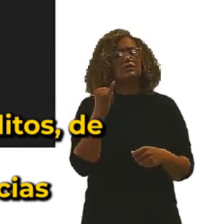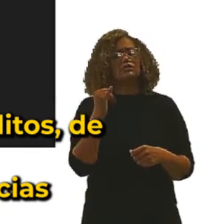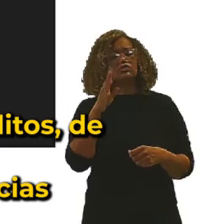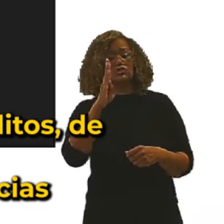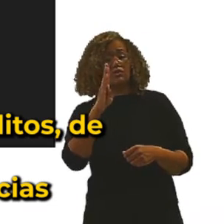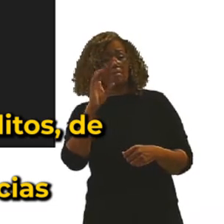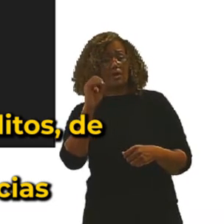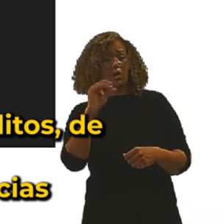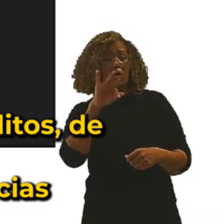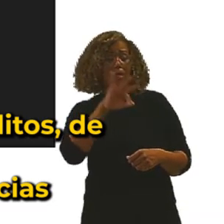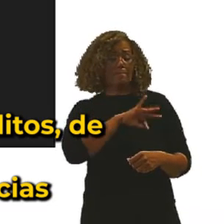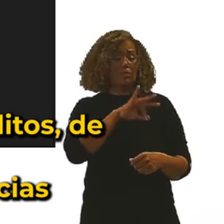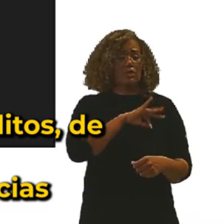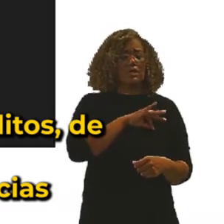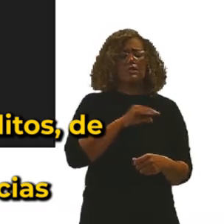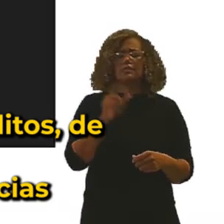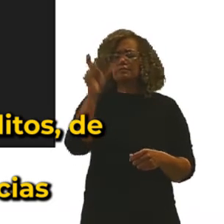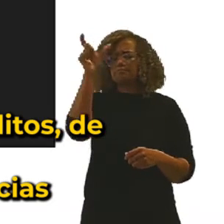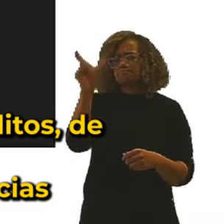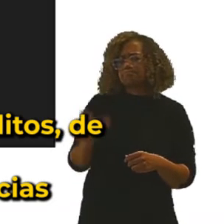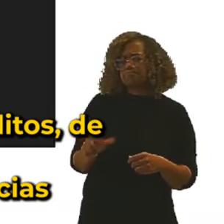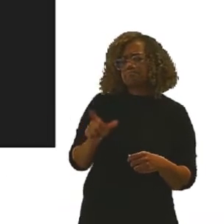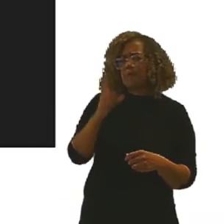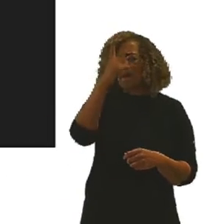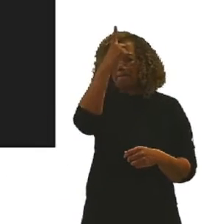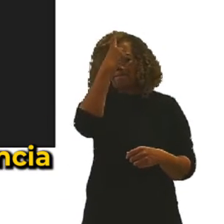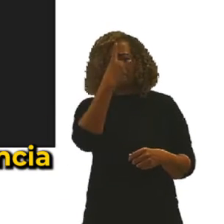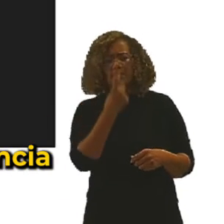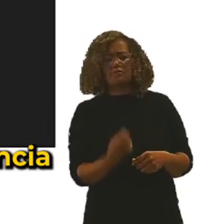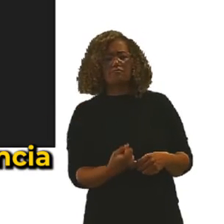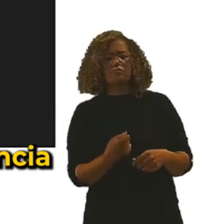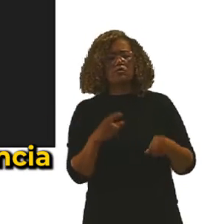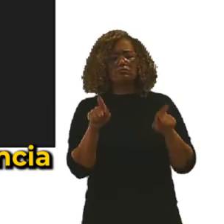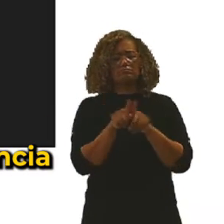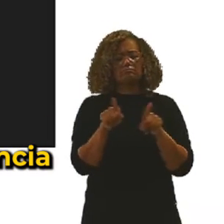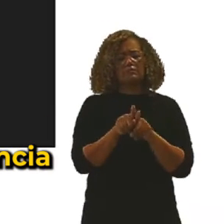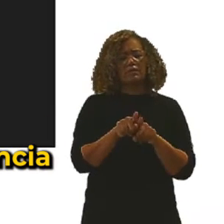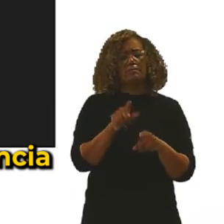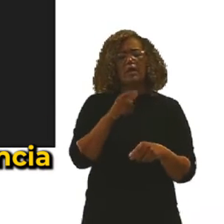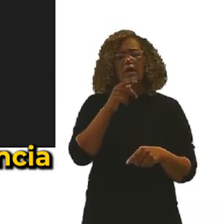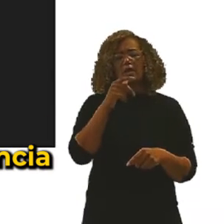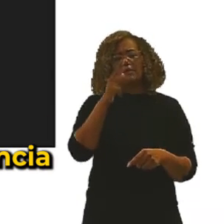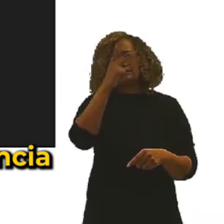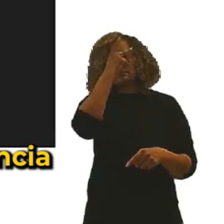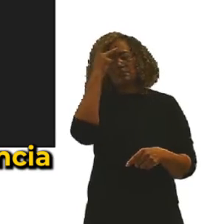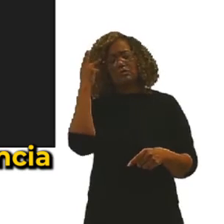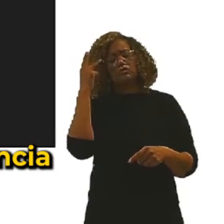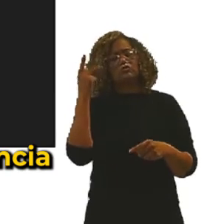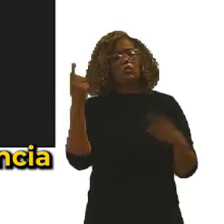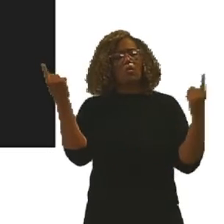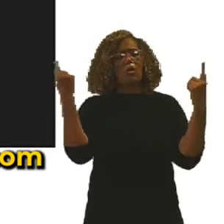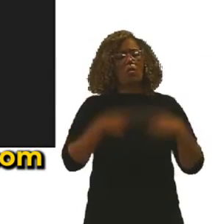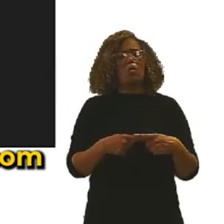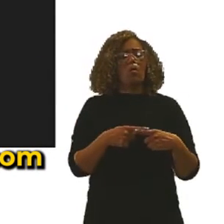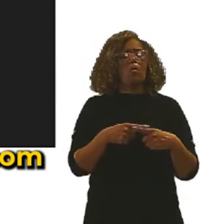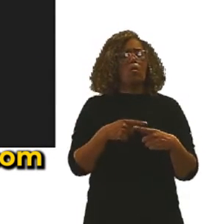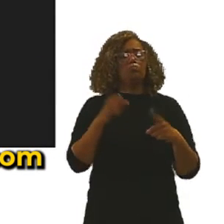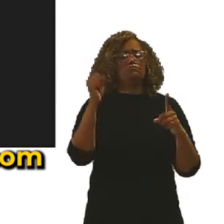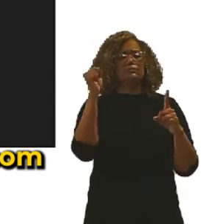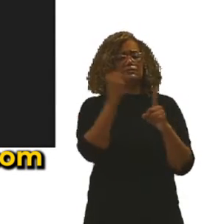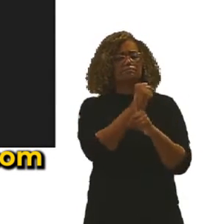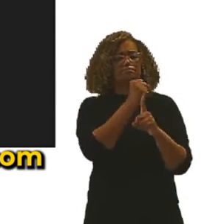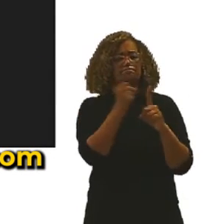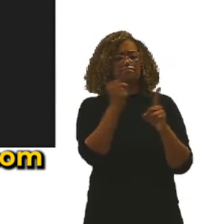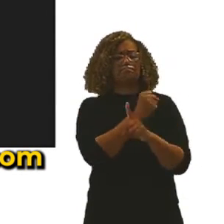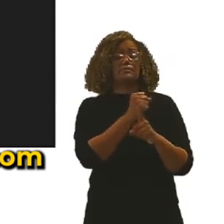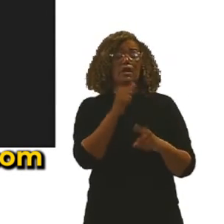de perfil da vítima, de perfil do agressor, de outras violências, né, que trouxeram a essa dinâmica da violência doméstica familiar, que